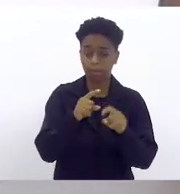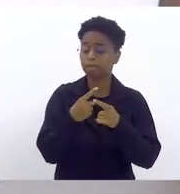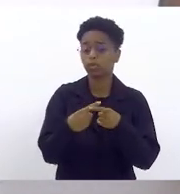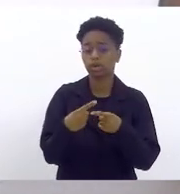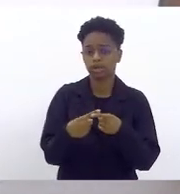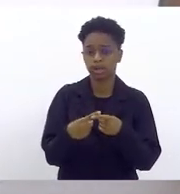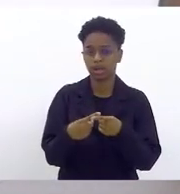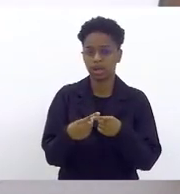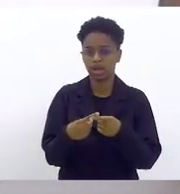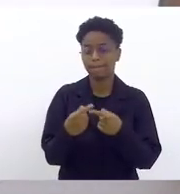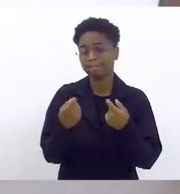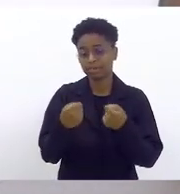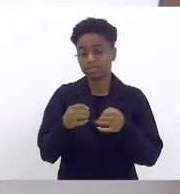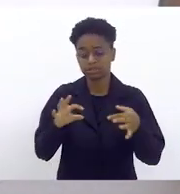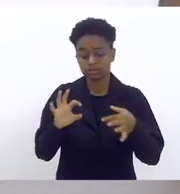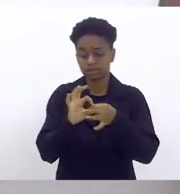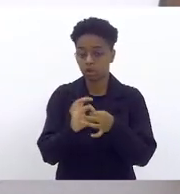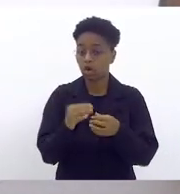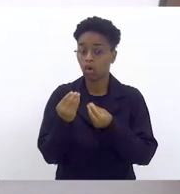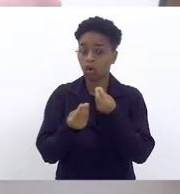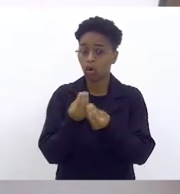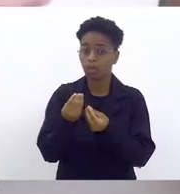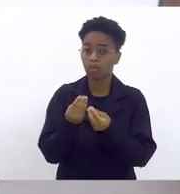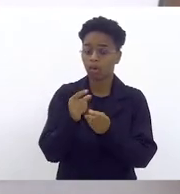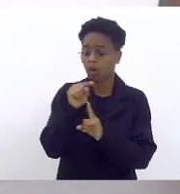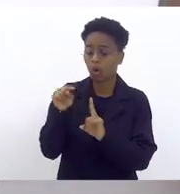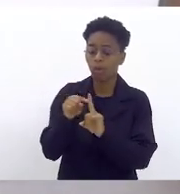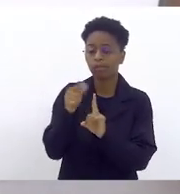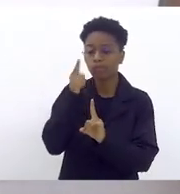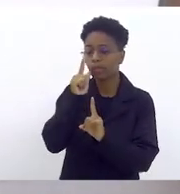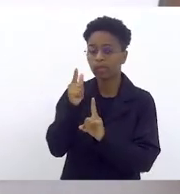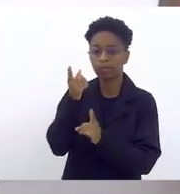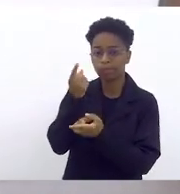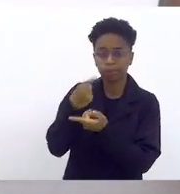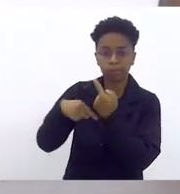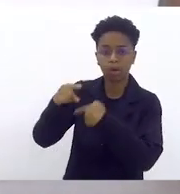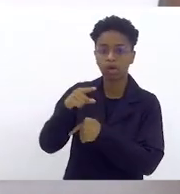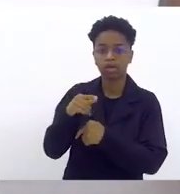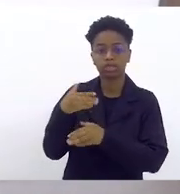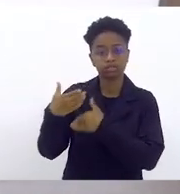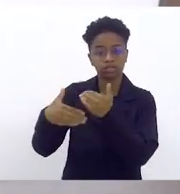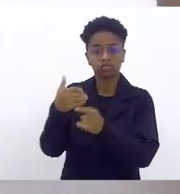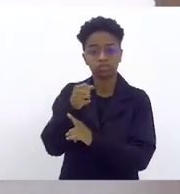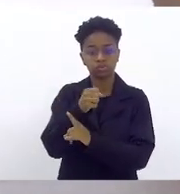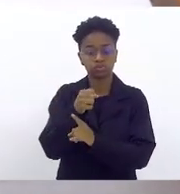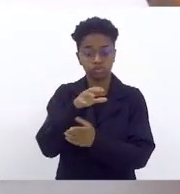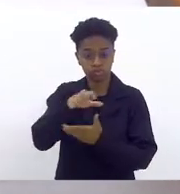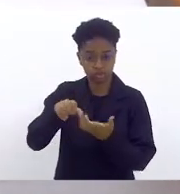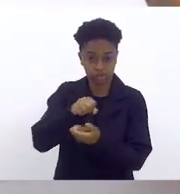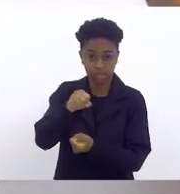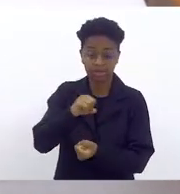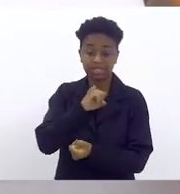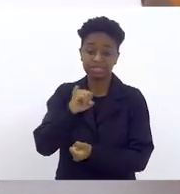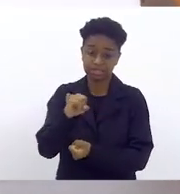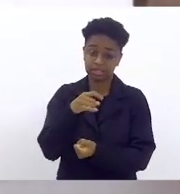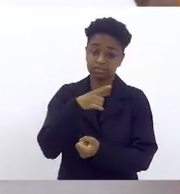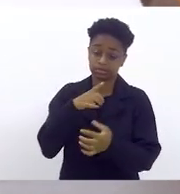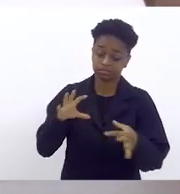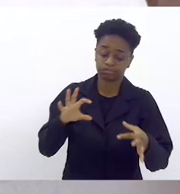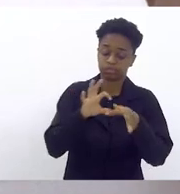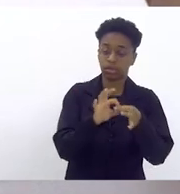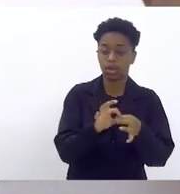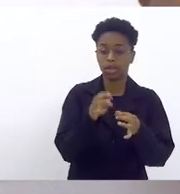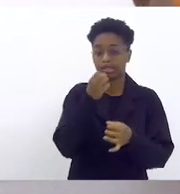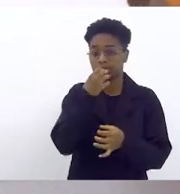os objetivos do desenvolvimento sustentável entre eles o bem-estar social e a saúde É fundamental para isso